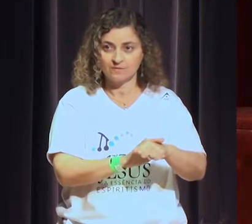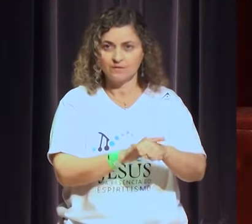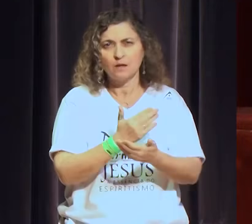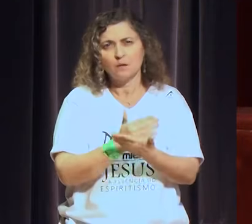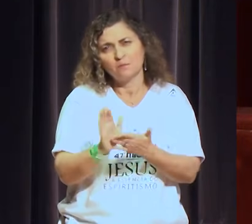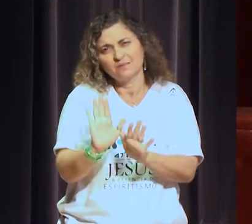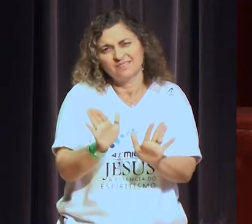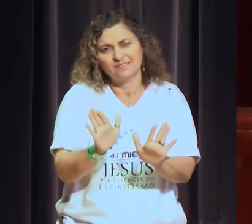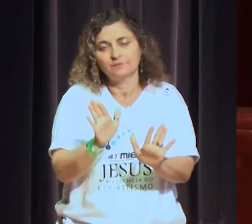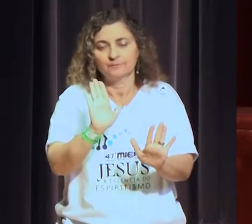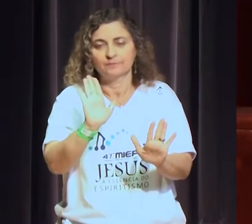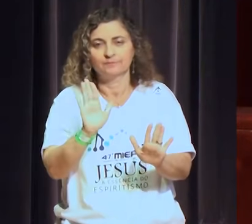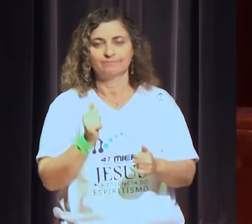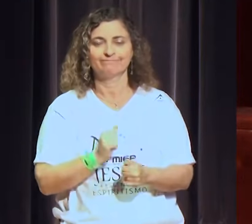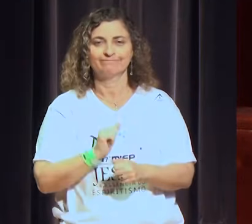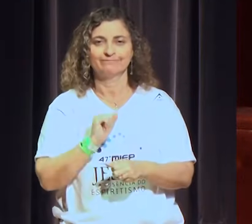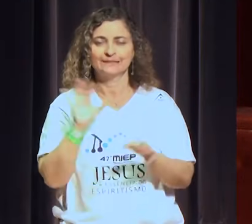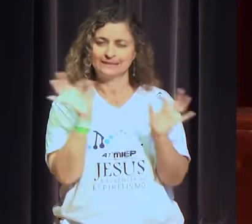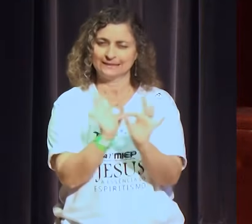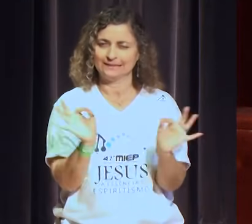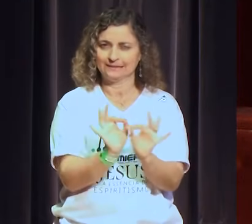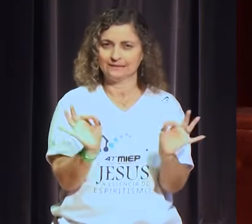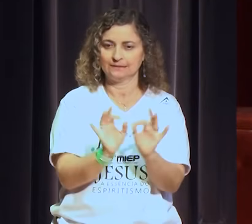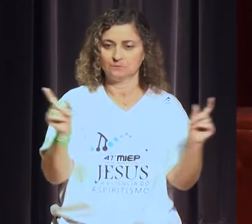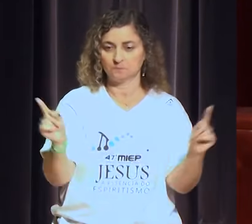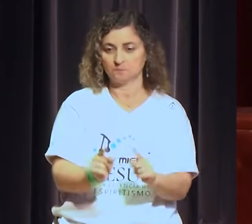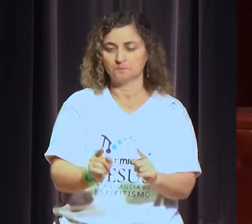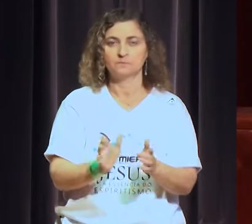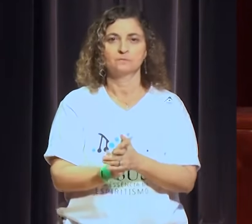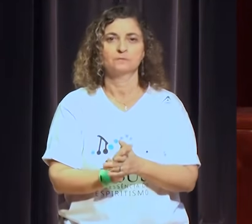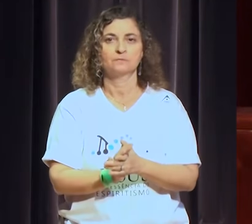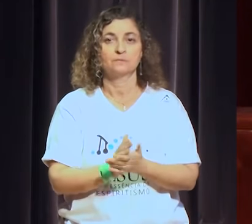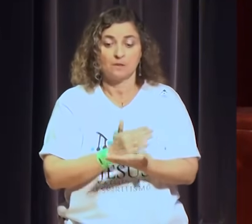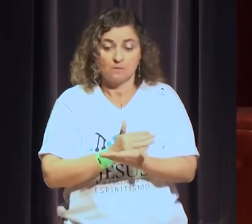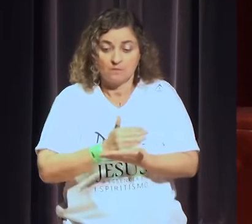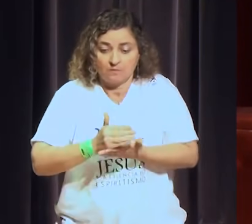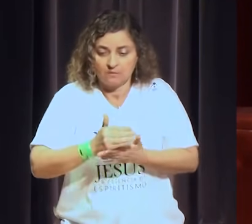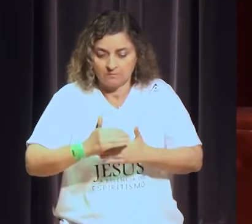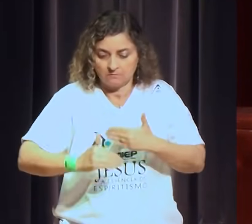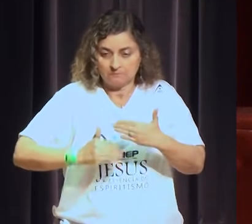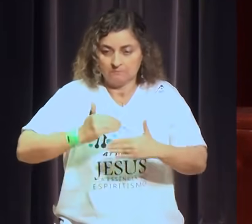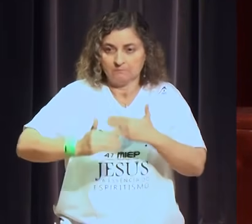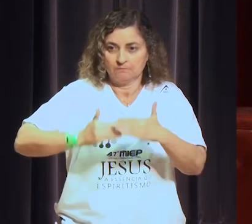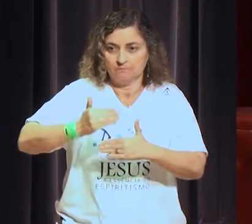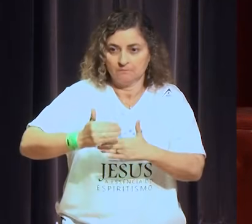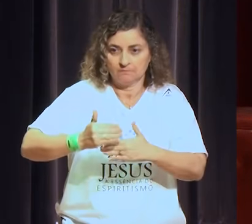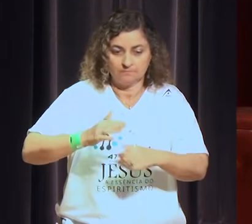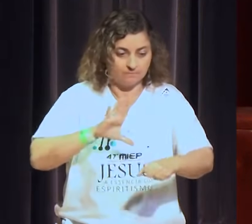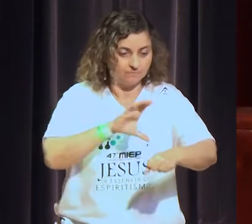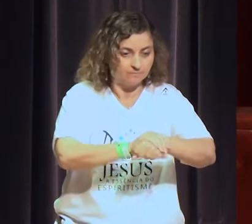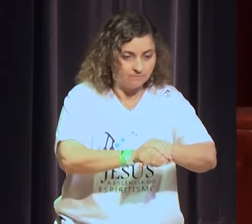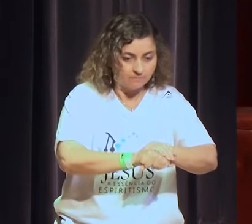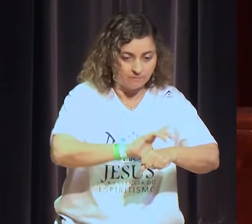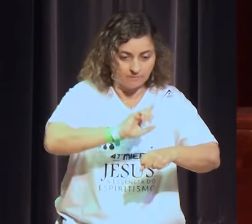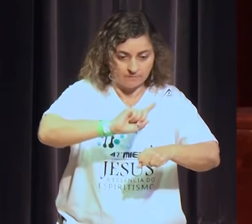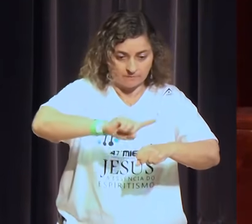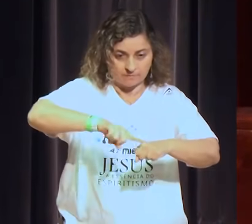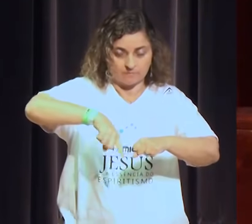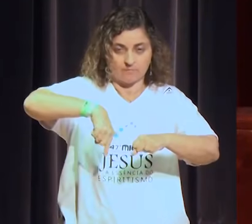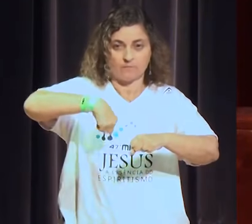Tem mais coisa aí. Vamos simplificar. Então, na matéria inorgânica. Depois ele vai para as estruturas